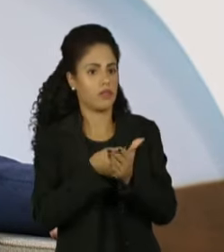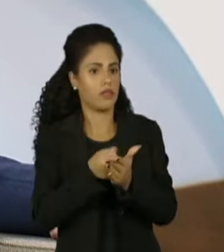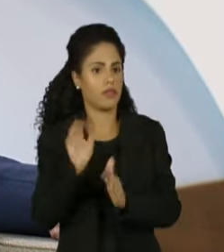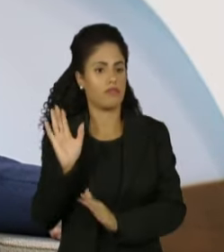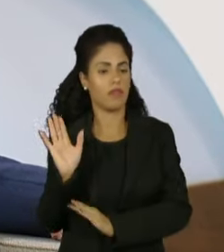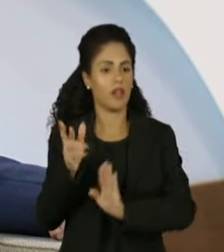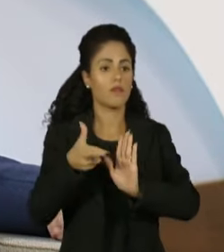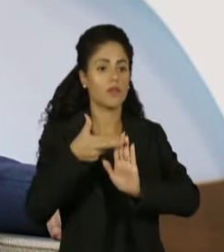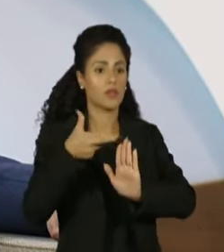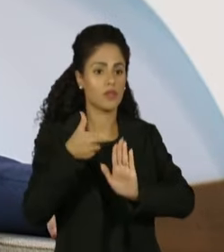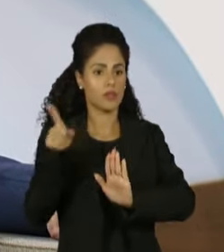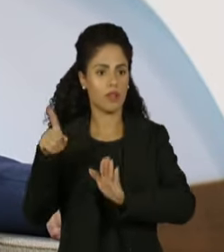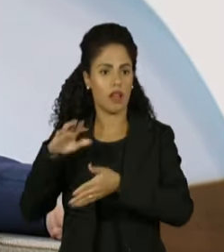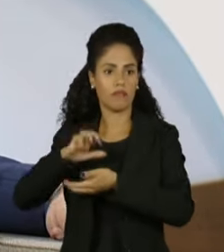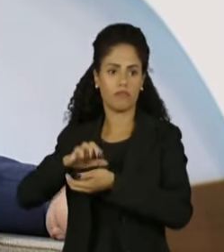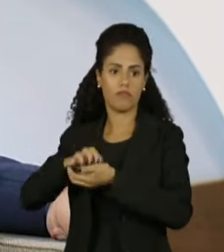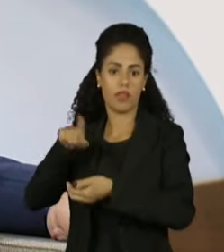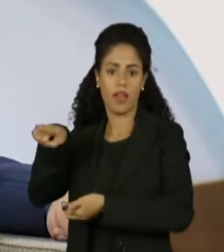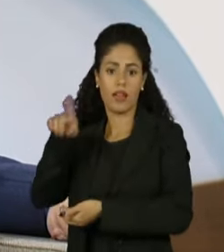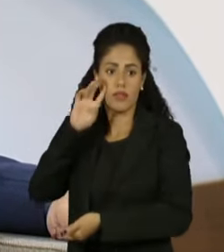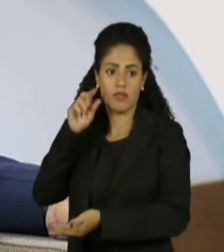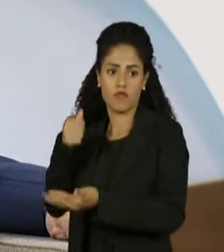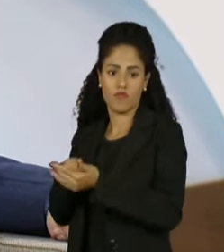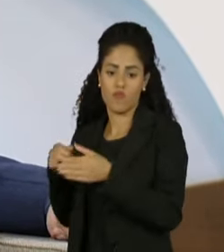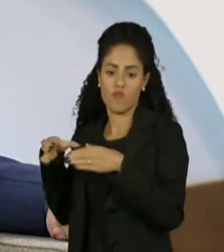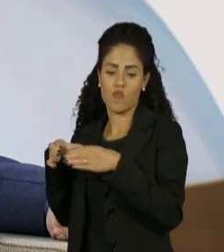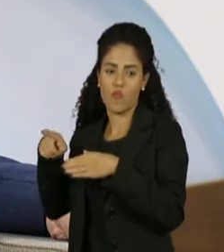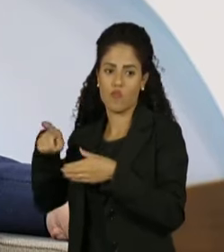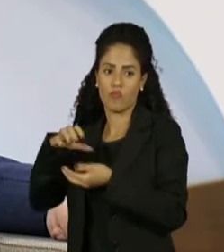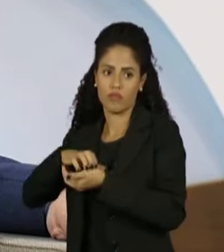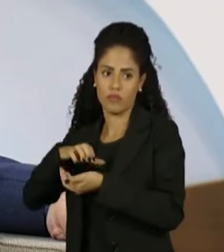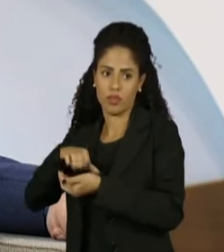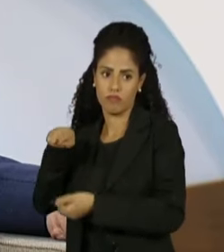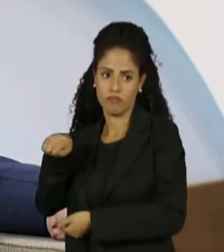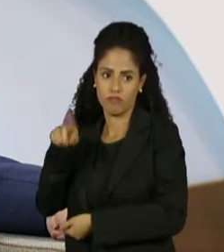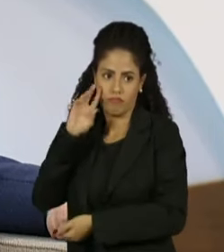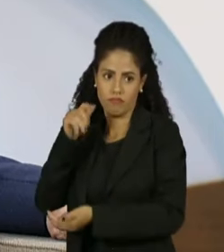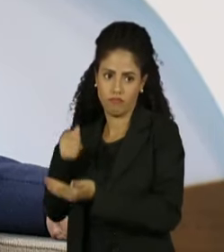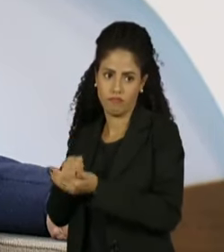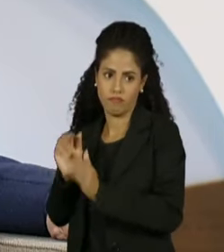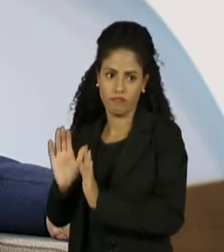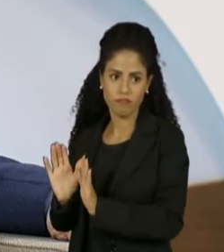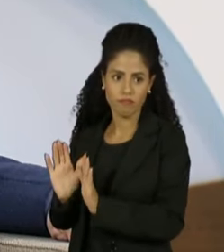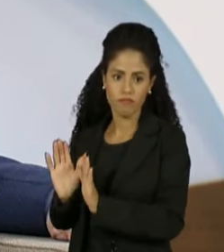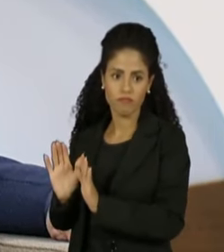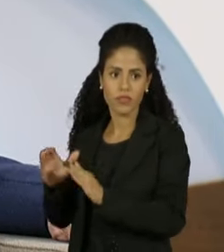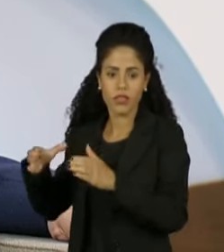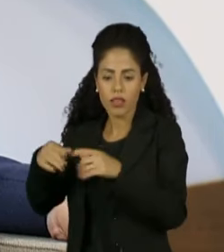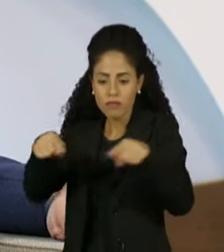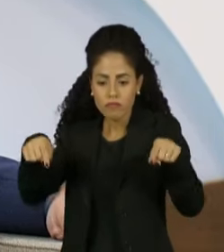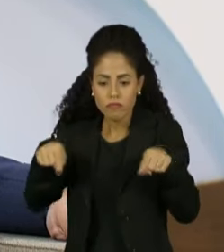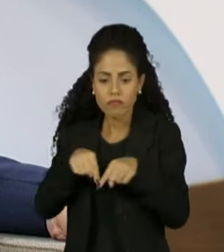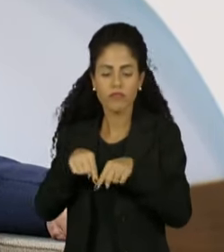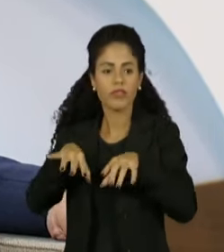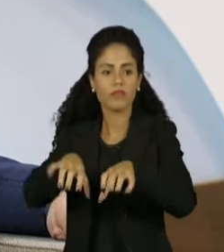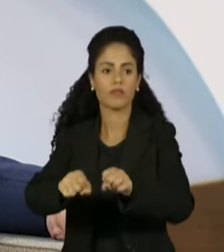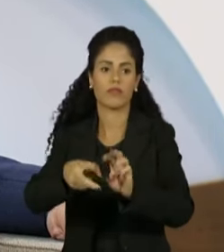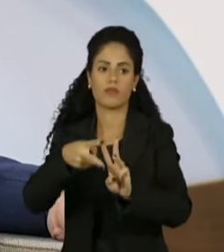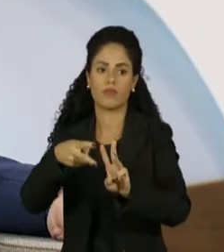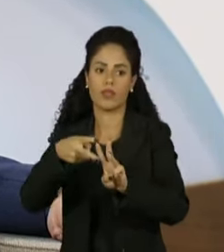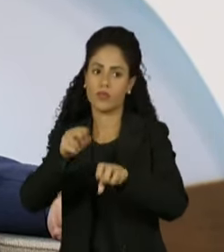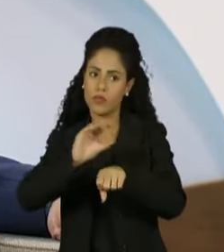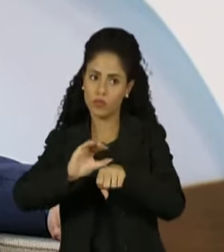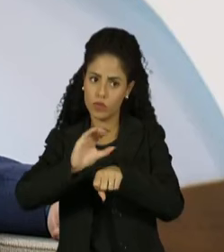resolução do Tribunal Superior Eleitoral na contramão que foi decidido dentro de um marco regulatório do Congresso